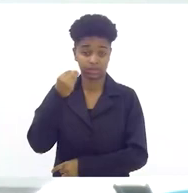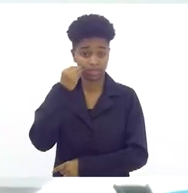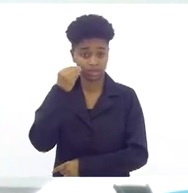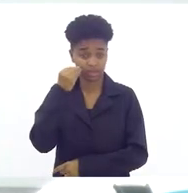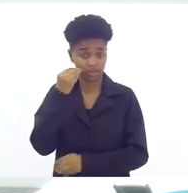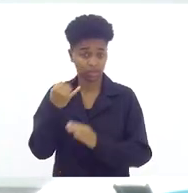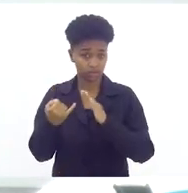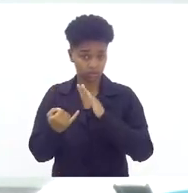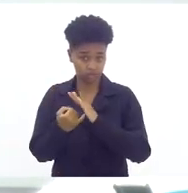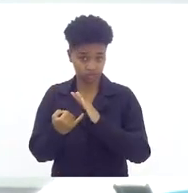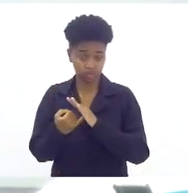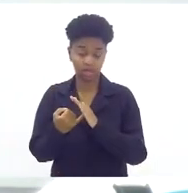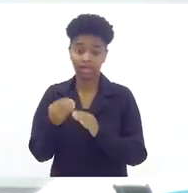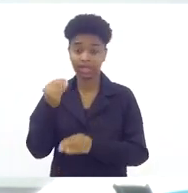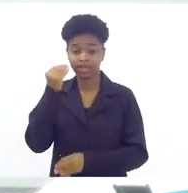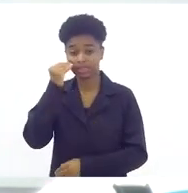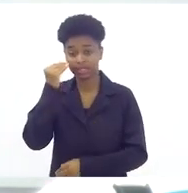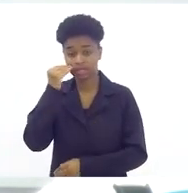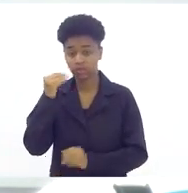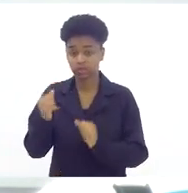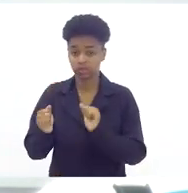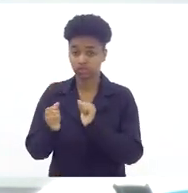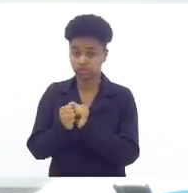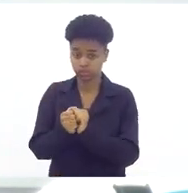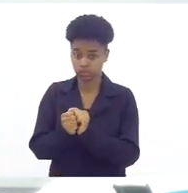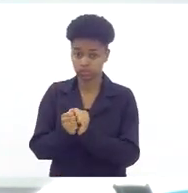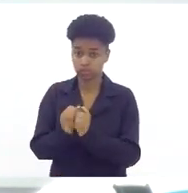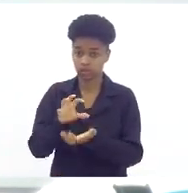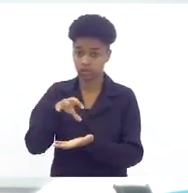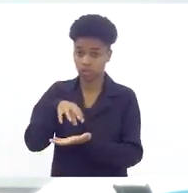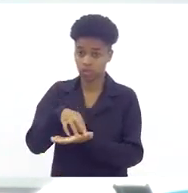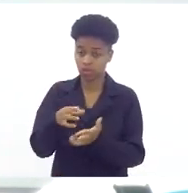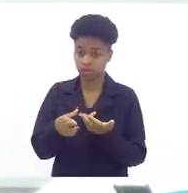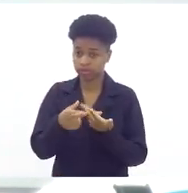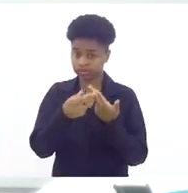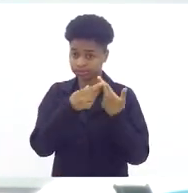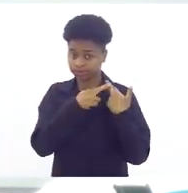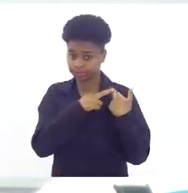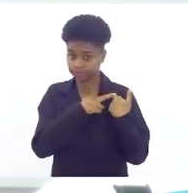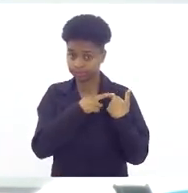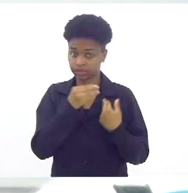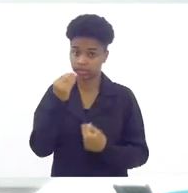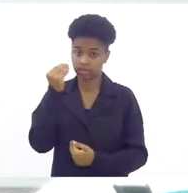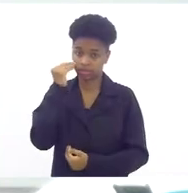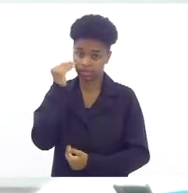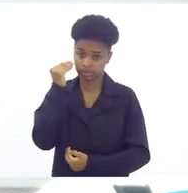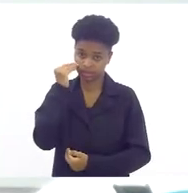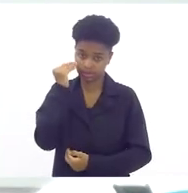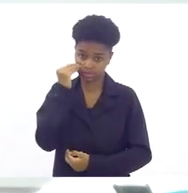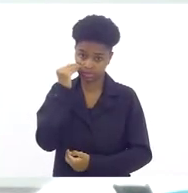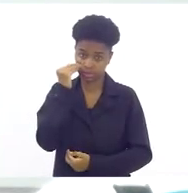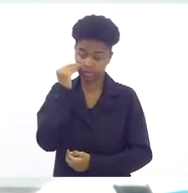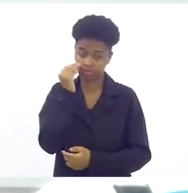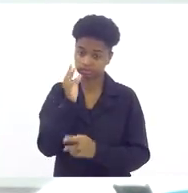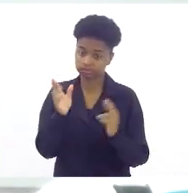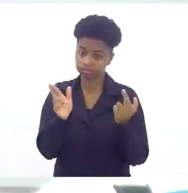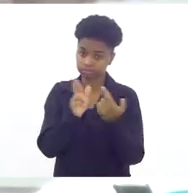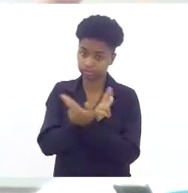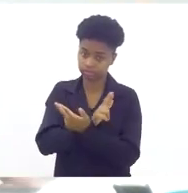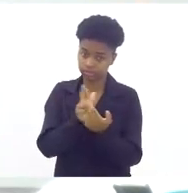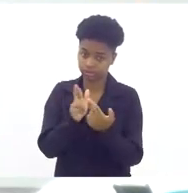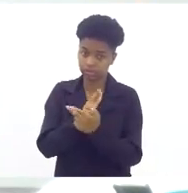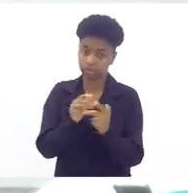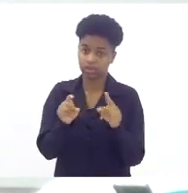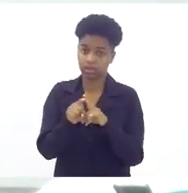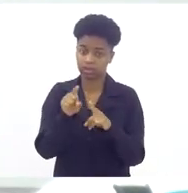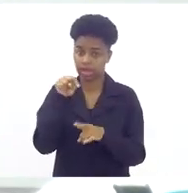instituição junto ao setor lá responsável por isso é estreitar esses laços mas uma ajuda